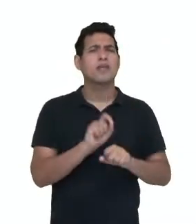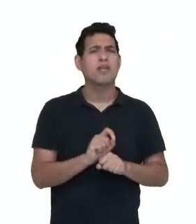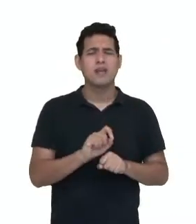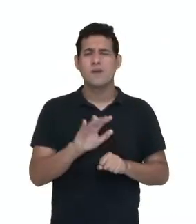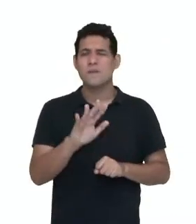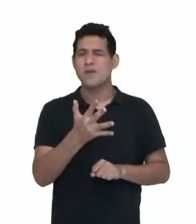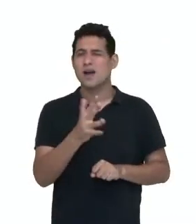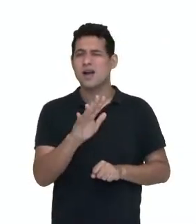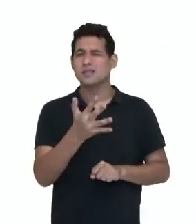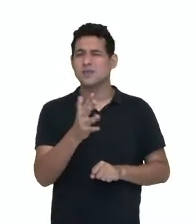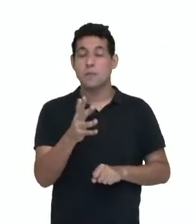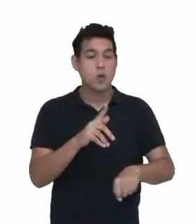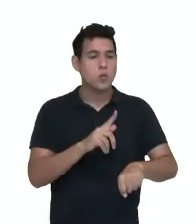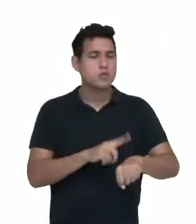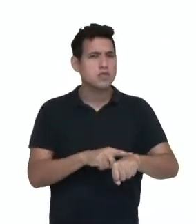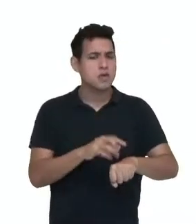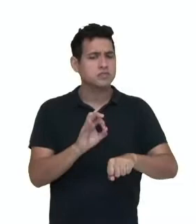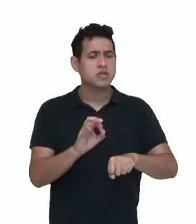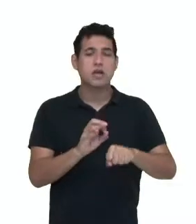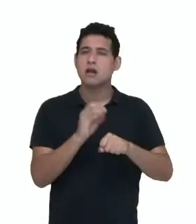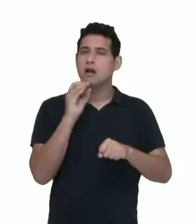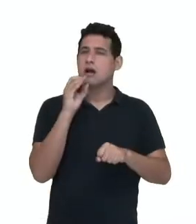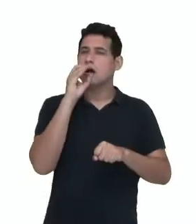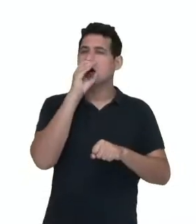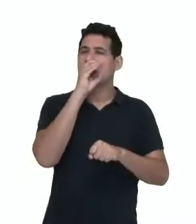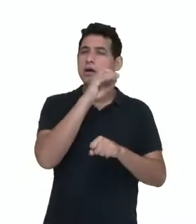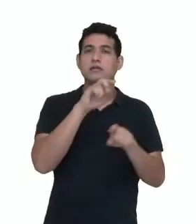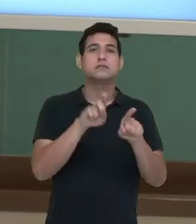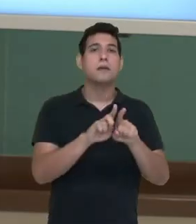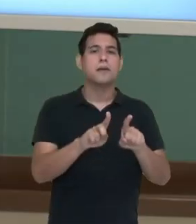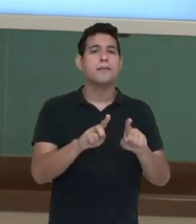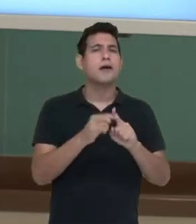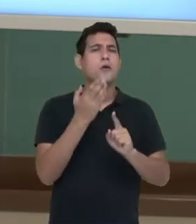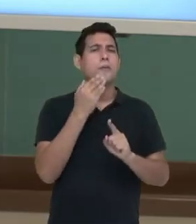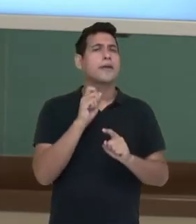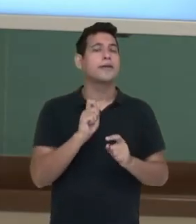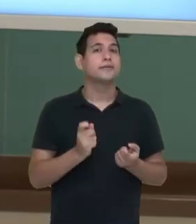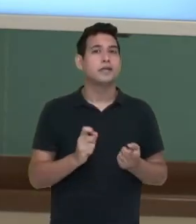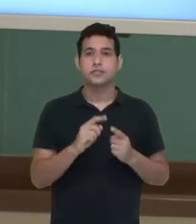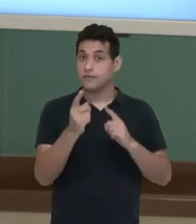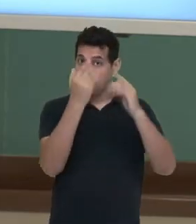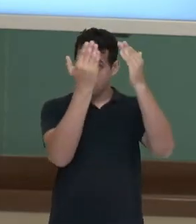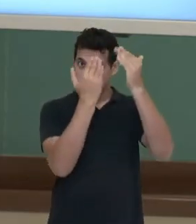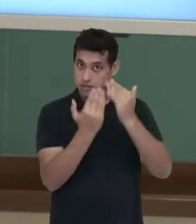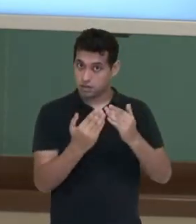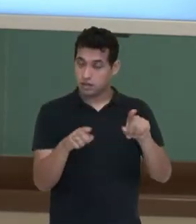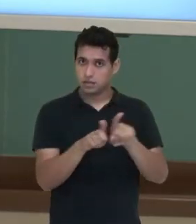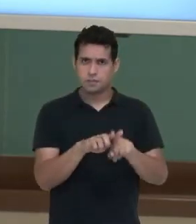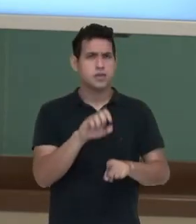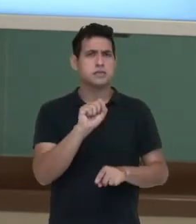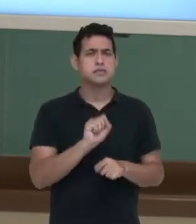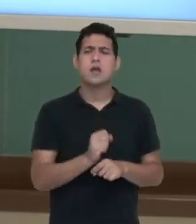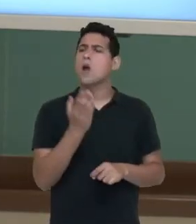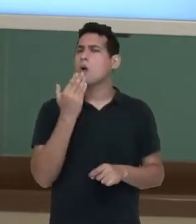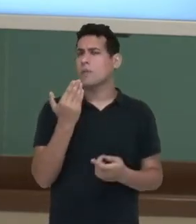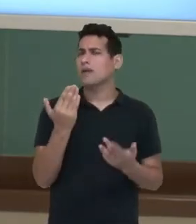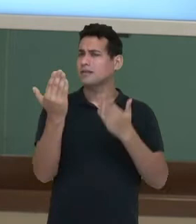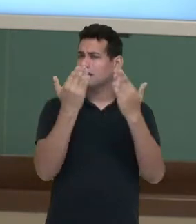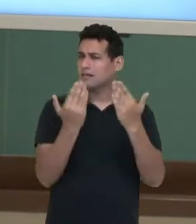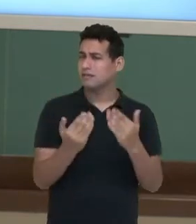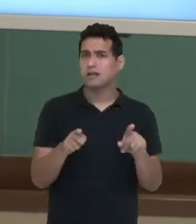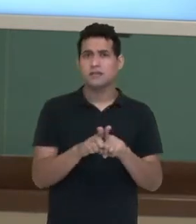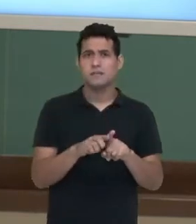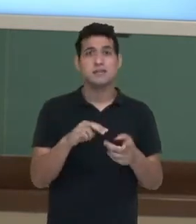ou menos o tempo do aquecimento para aquele alimento? A gente vai analisar ali o alimento, né? É